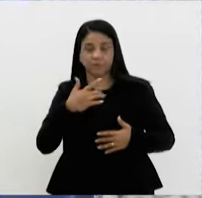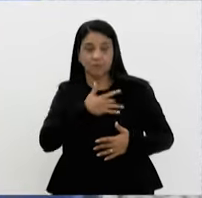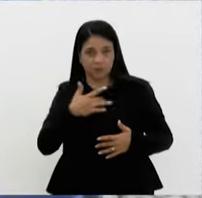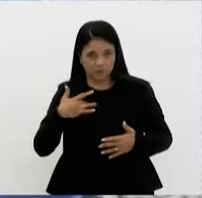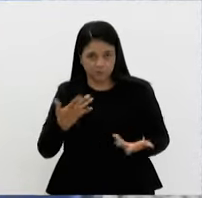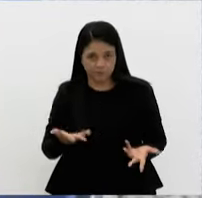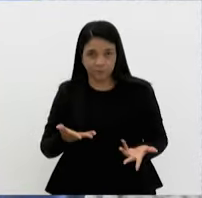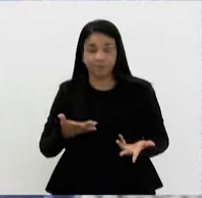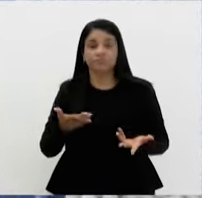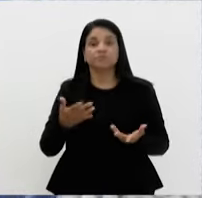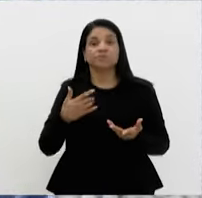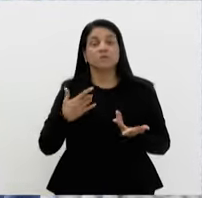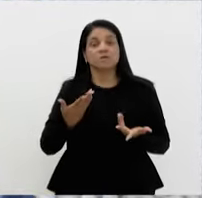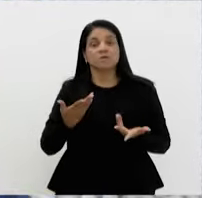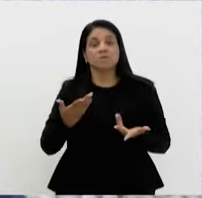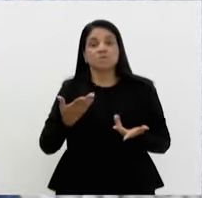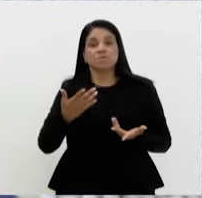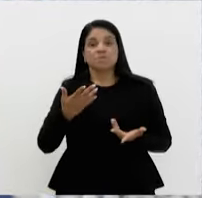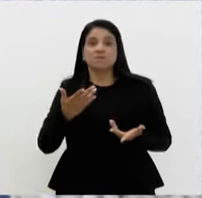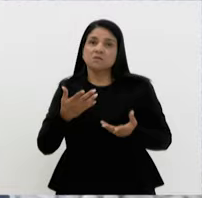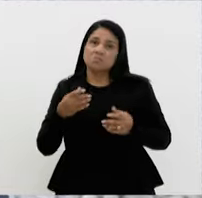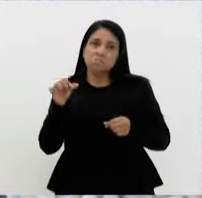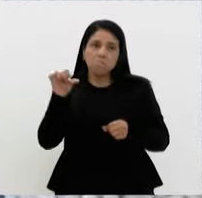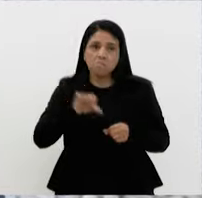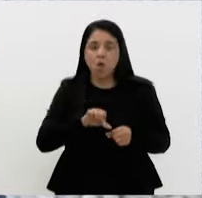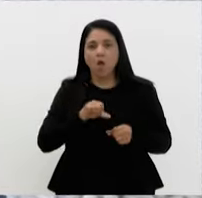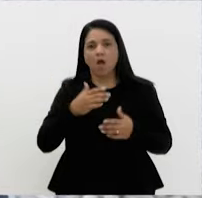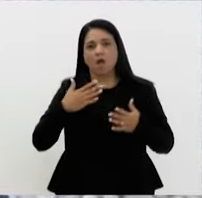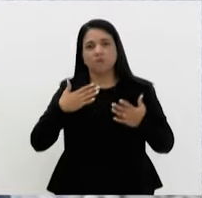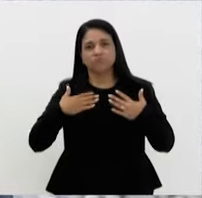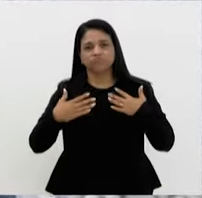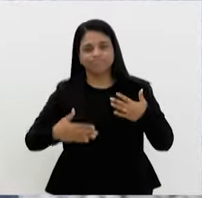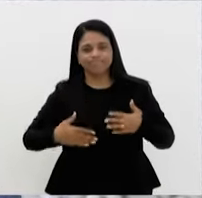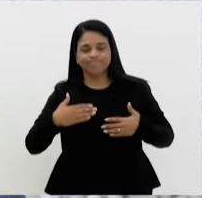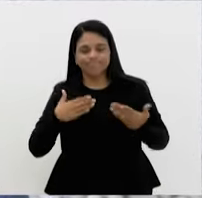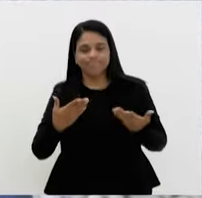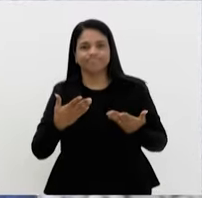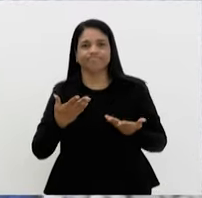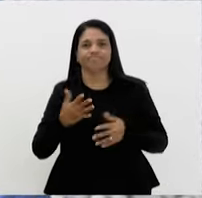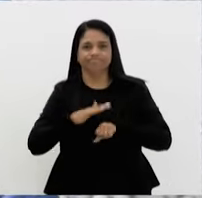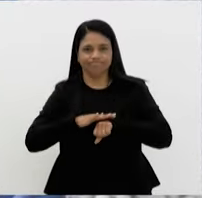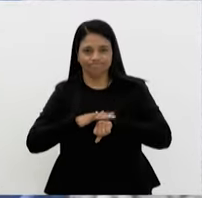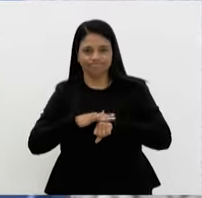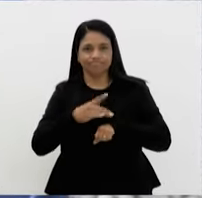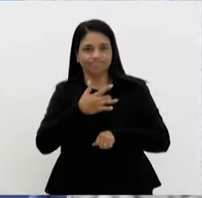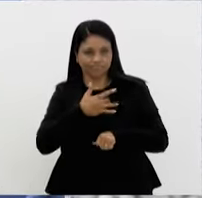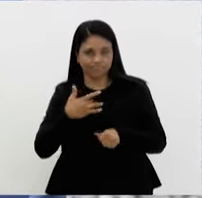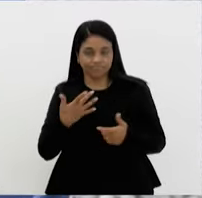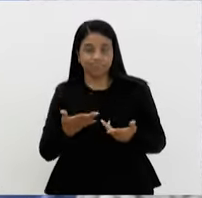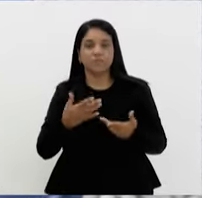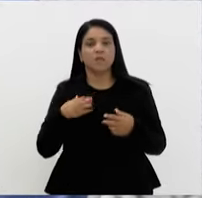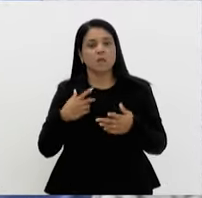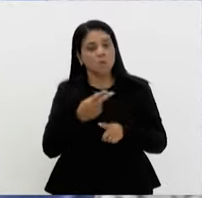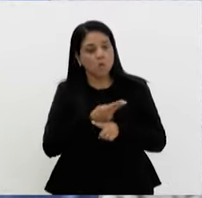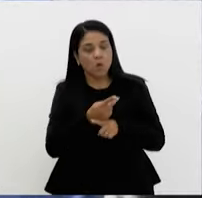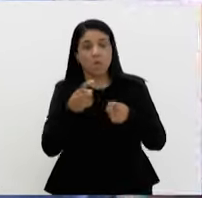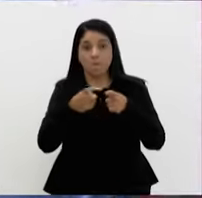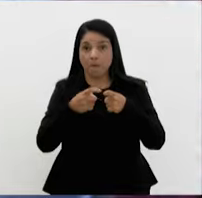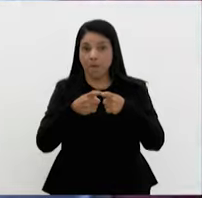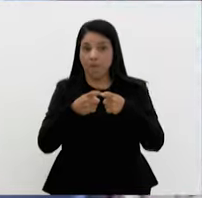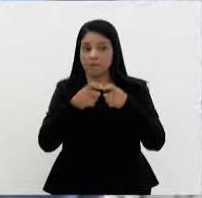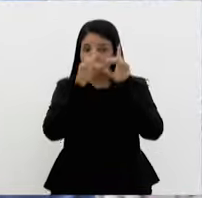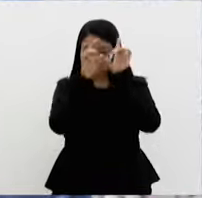dengue hemorrágica e piore o quadro de alguma maneira. Então, é sim prudente, é sim conveniente procurar um médico especialista